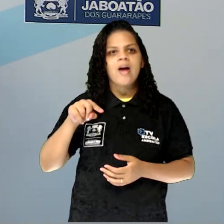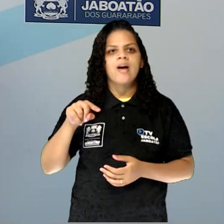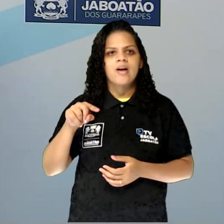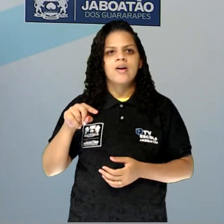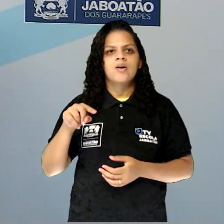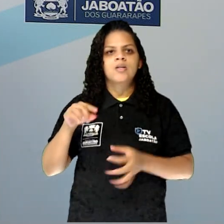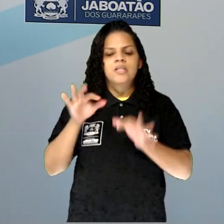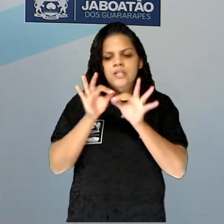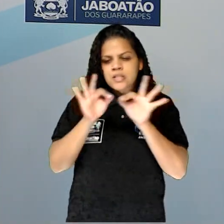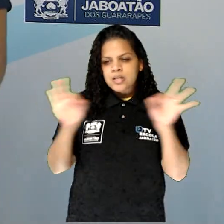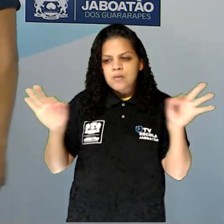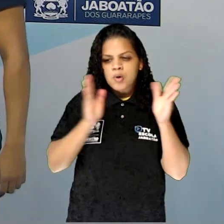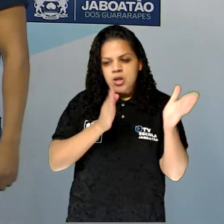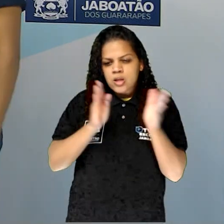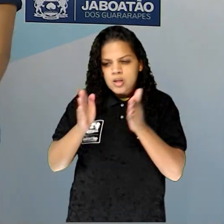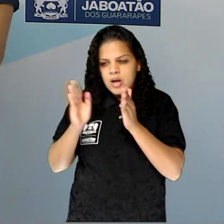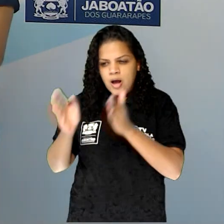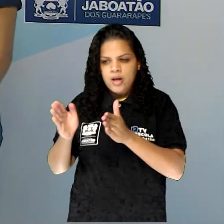congruentes